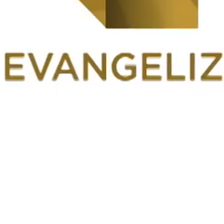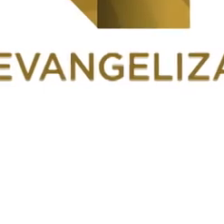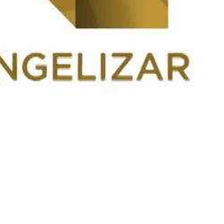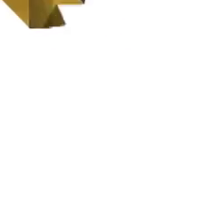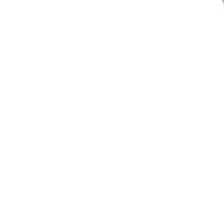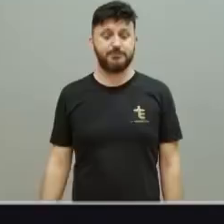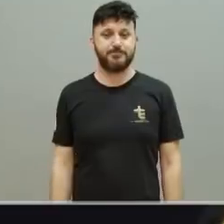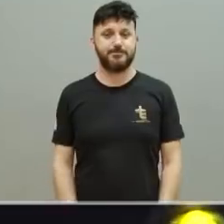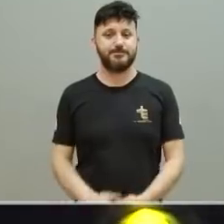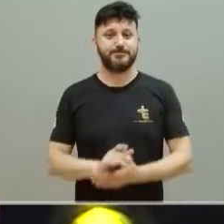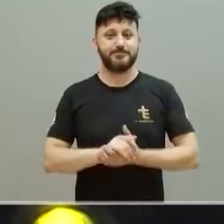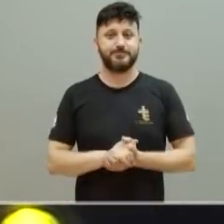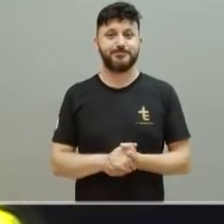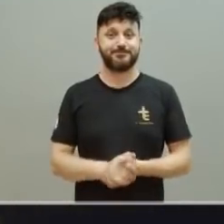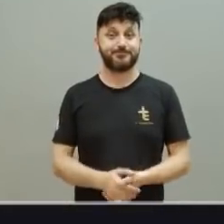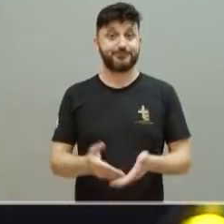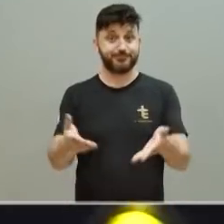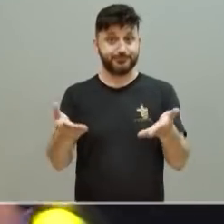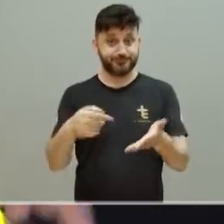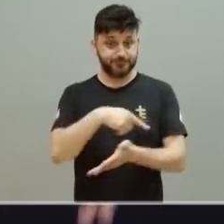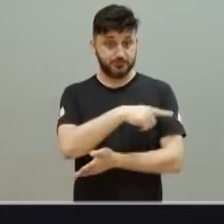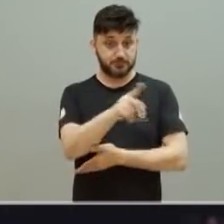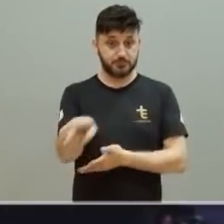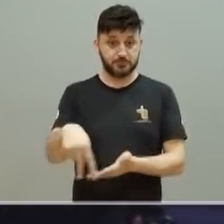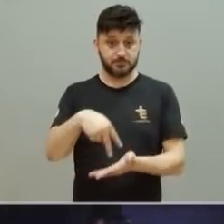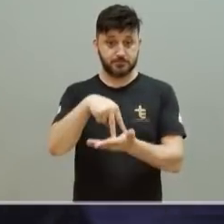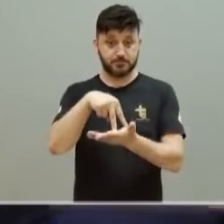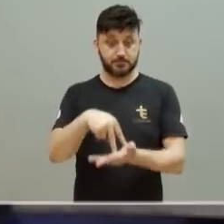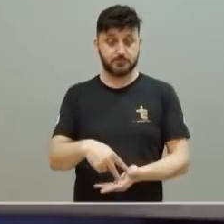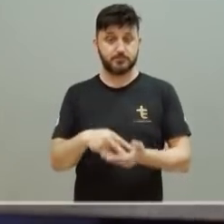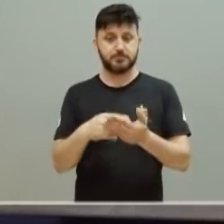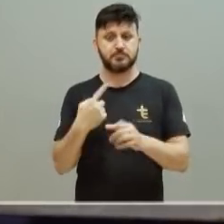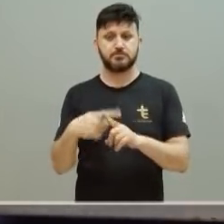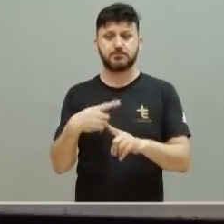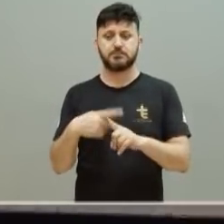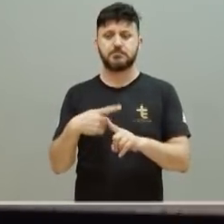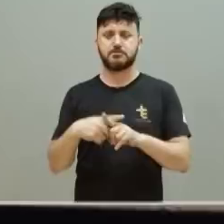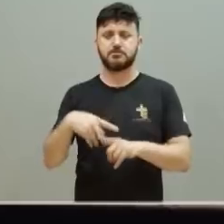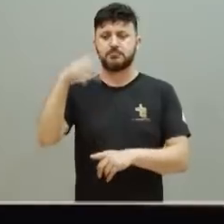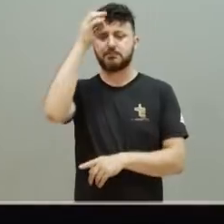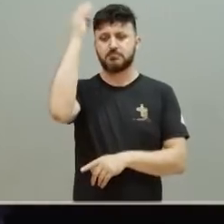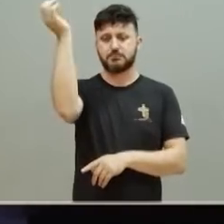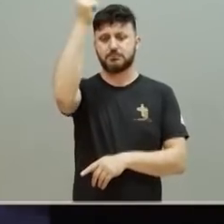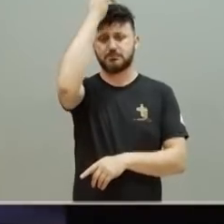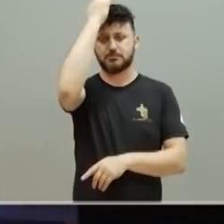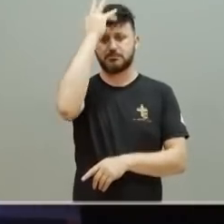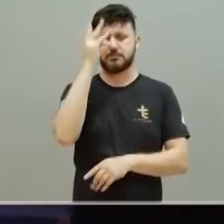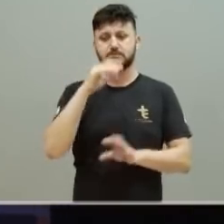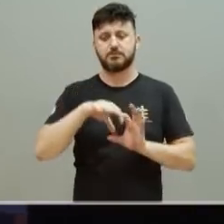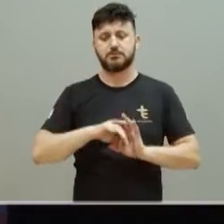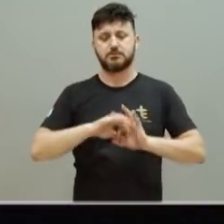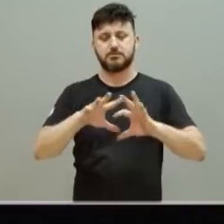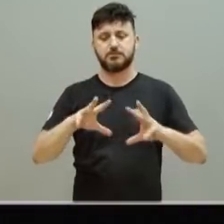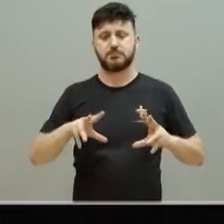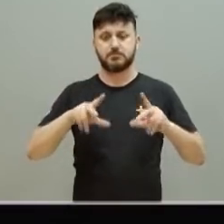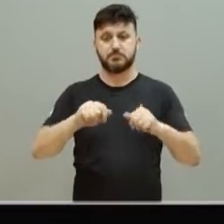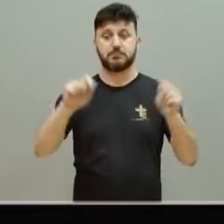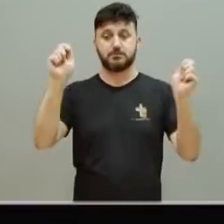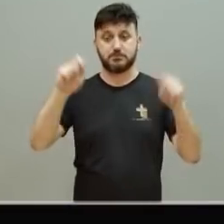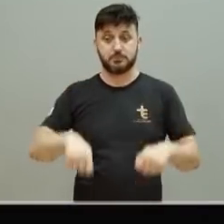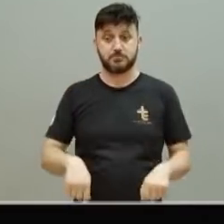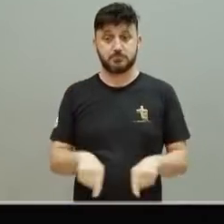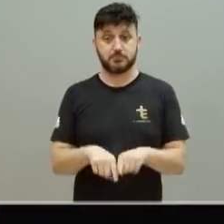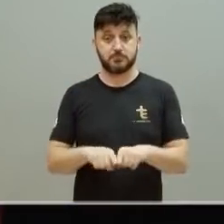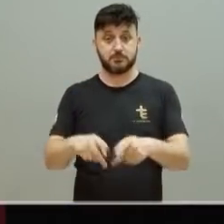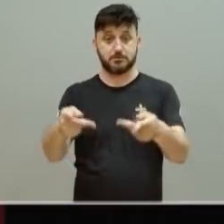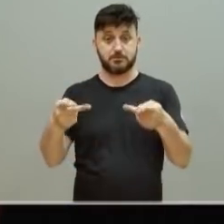Eu convido você ficando de pé. Na liberdade, no Espírito Santo, vai se pondo de pé. E eu convido